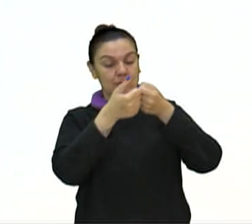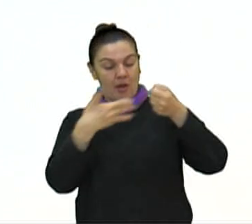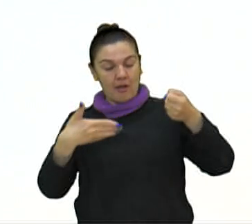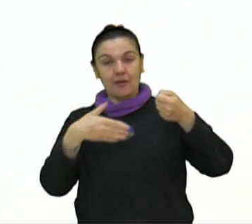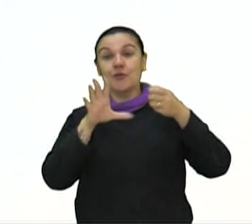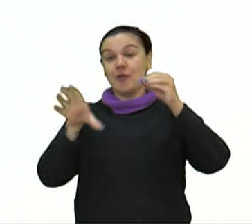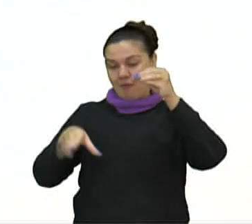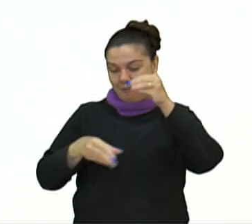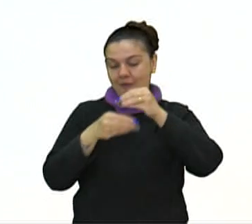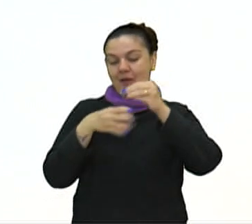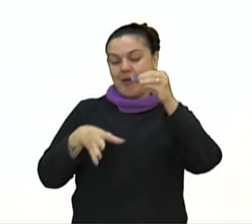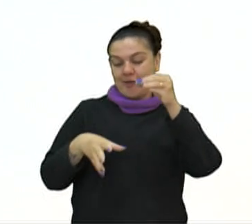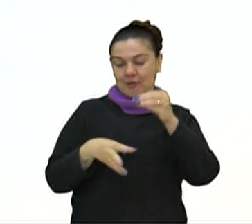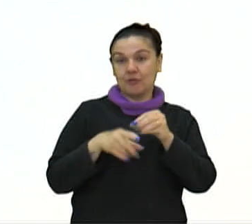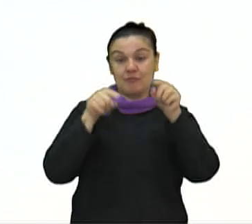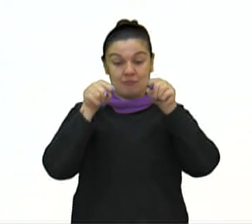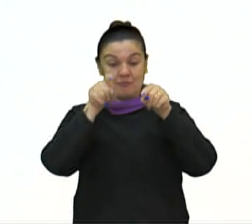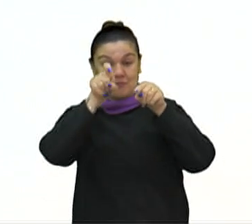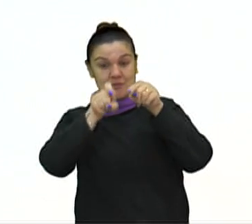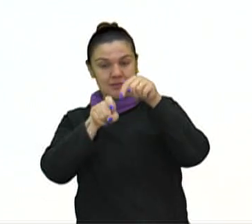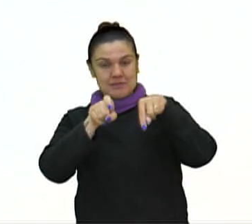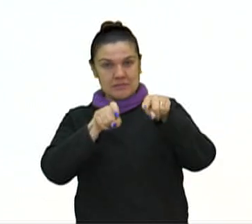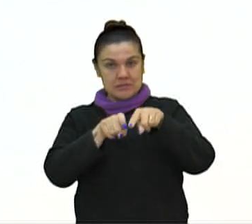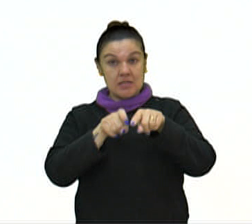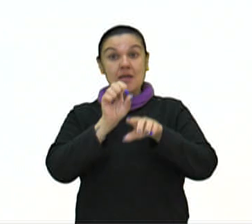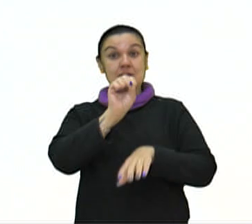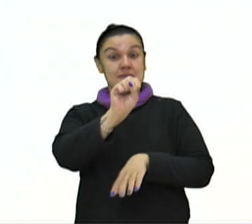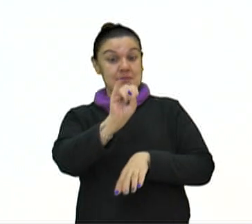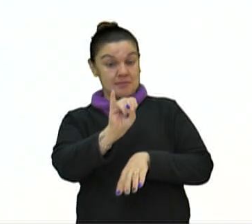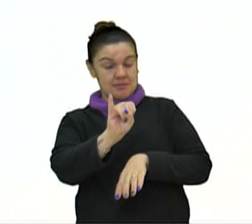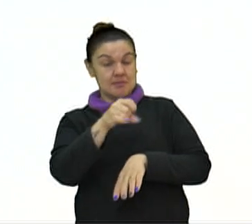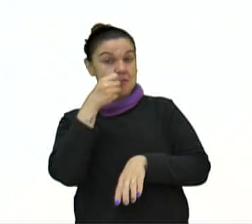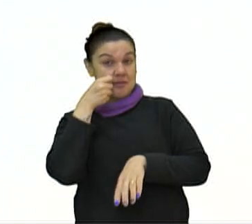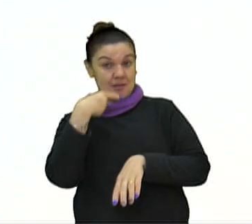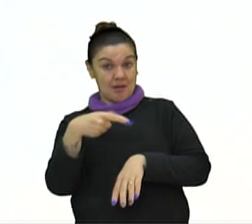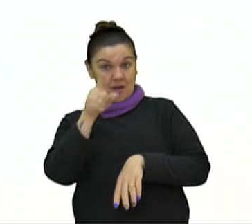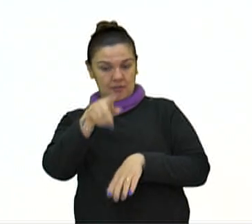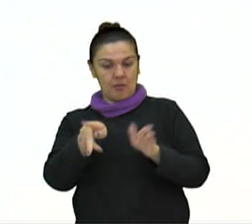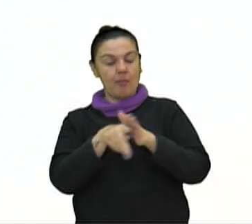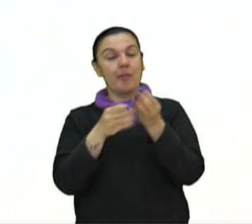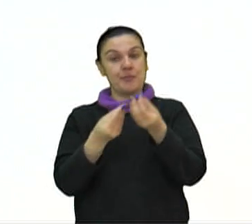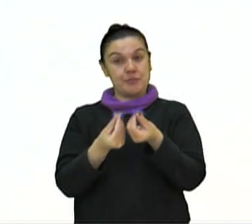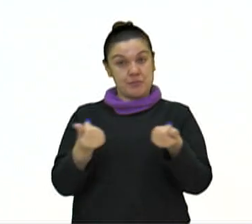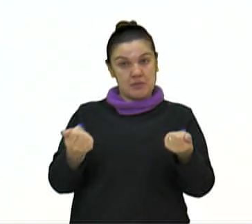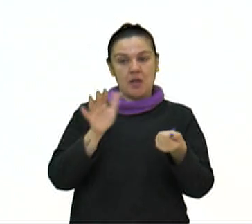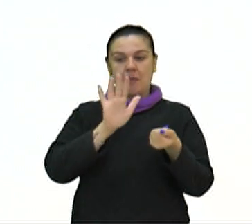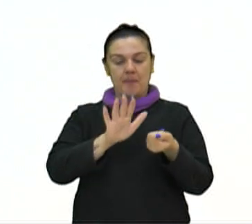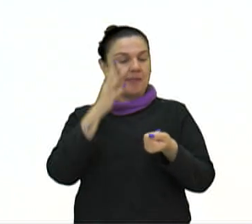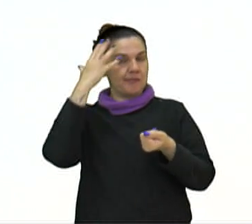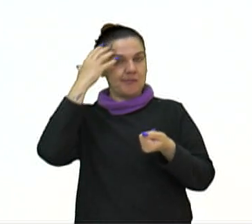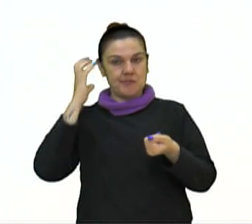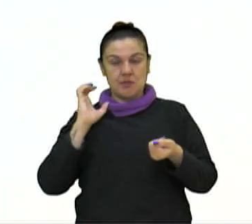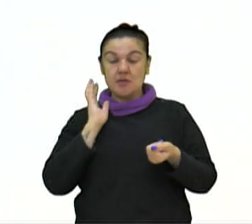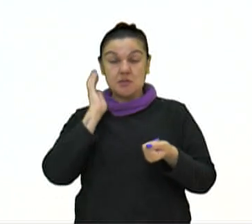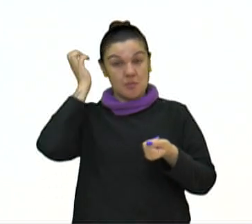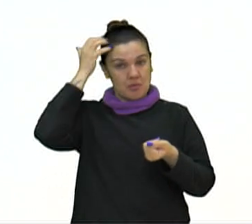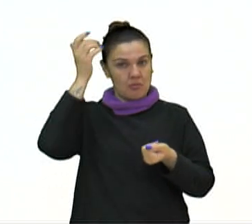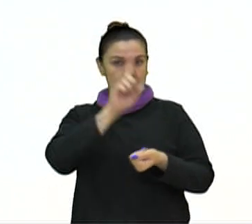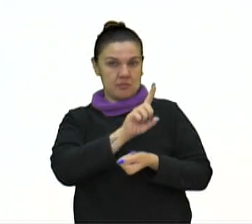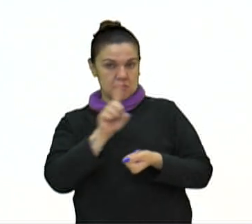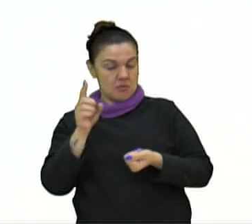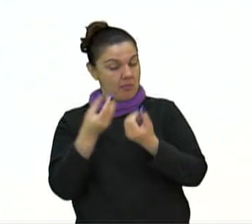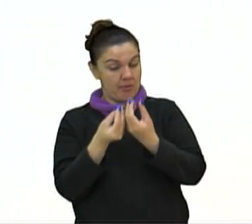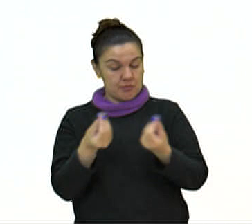nós podemos discernir neste ser, se o gato fosse considerado como uma substância. Mas para Spinoza, o gato não é